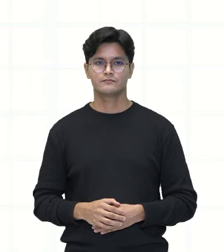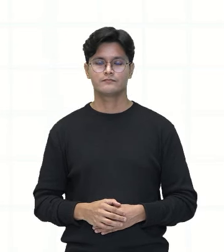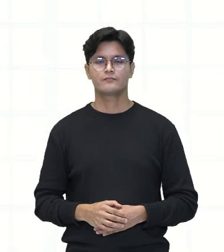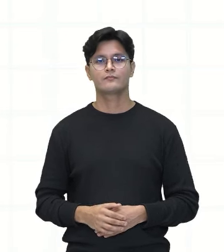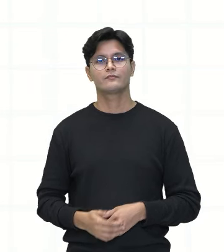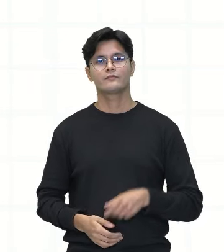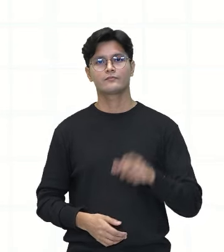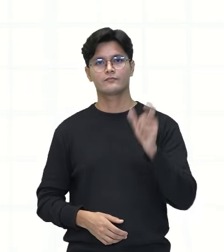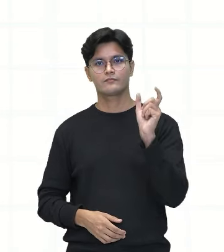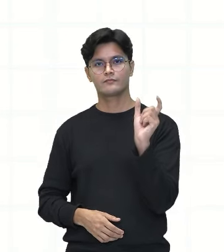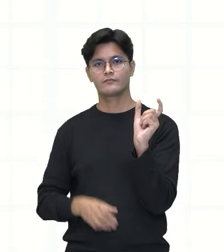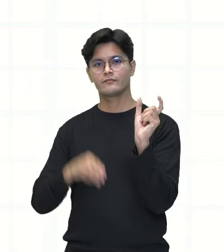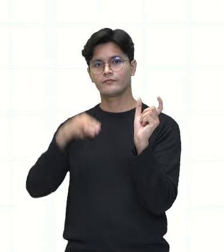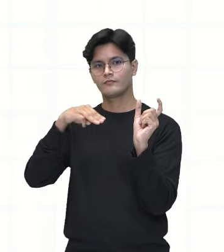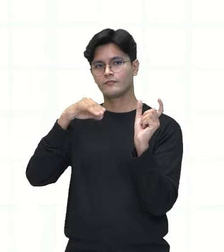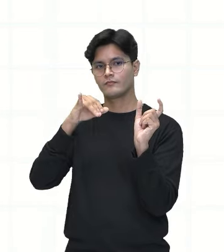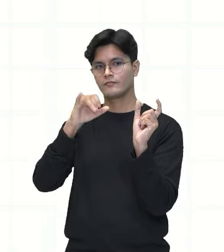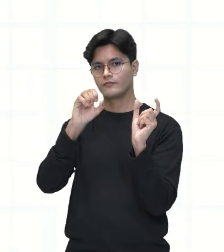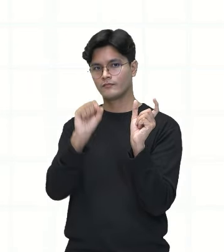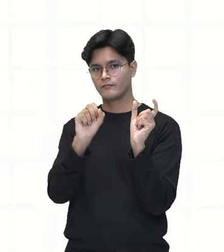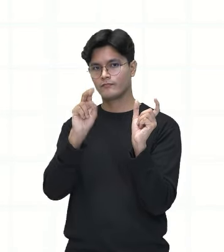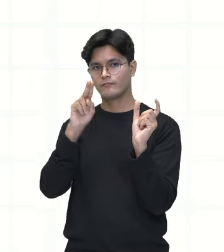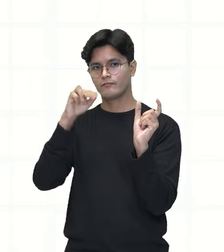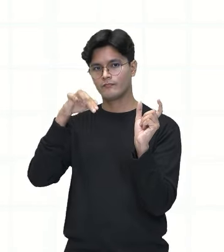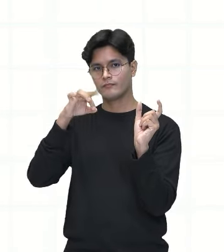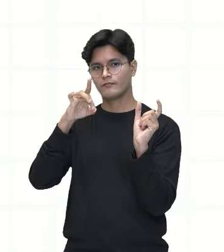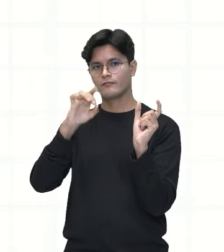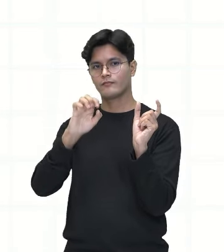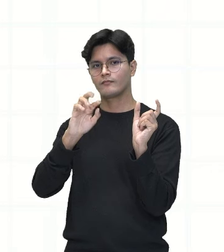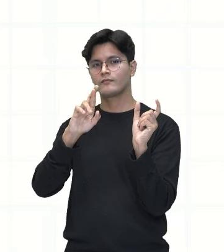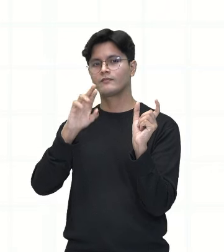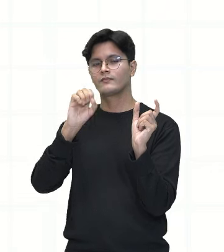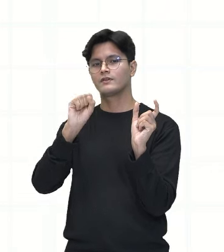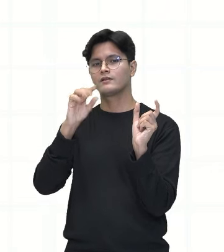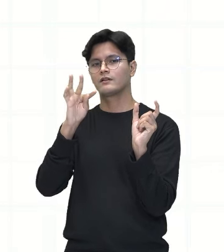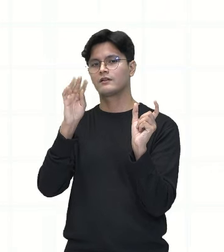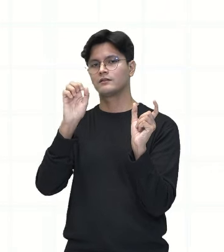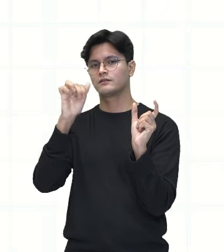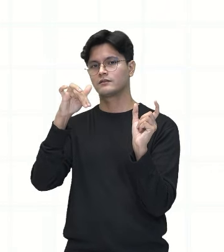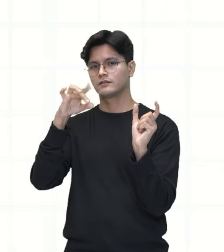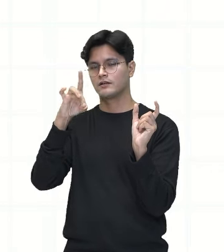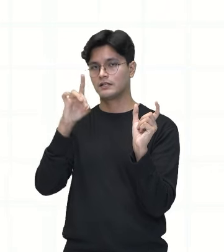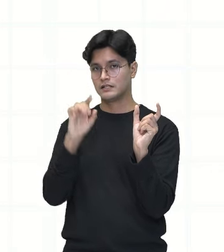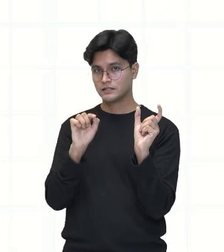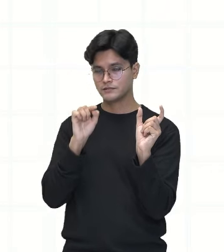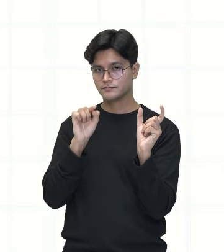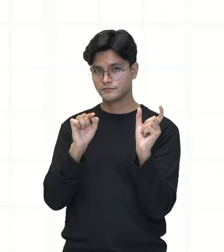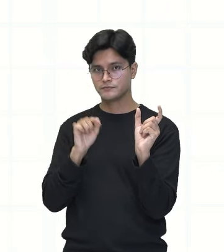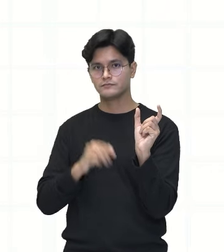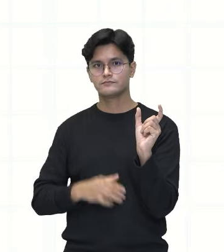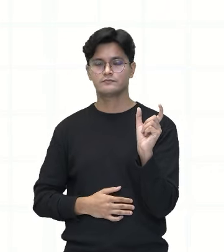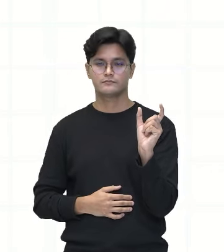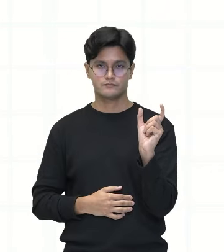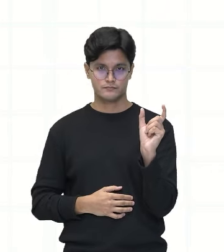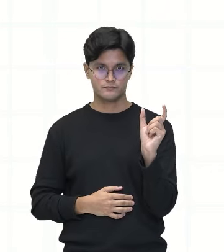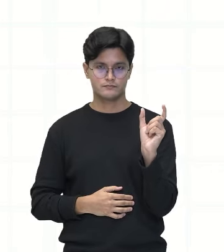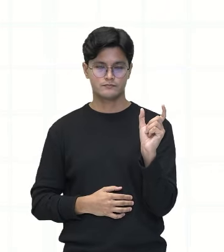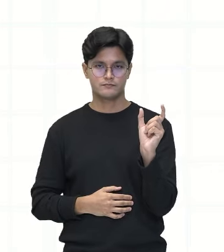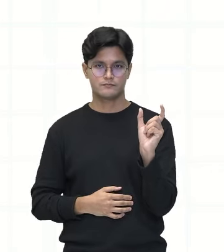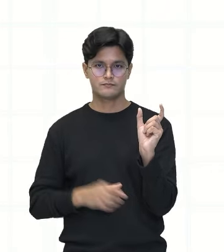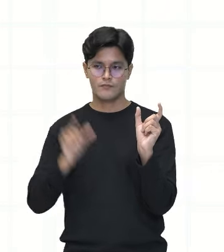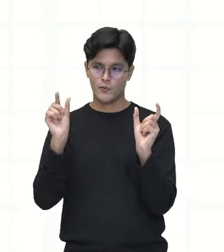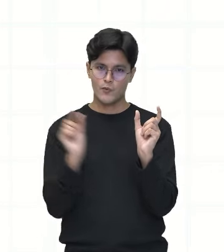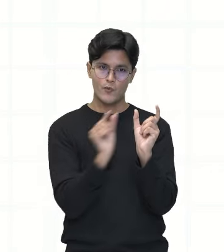Aqui é o prefixo. Quando eu coloquei a palavra base, né, que é a palavra understand, que significa